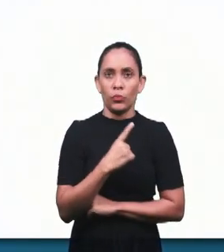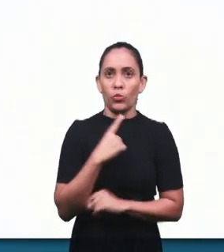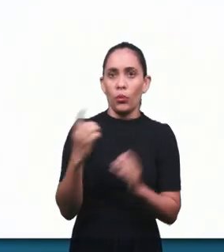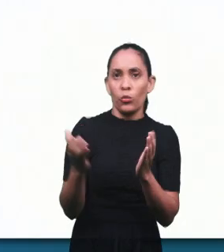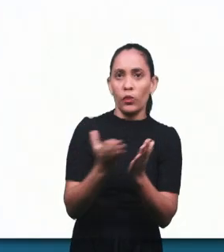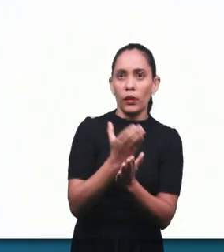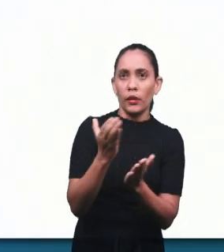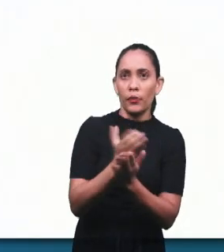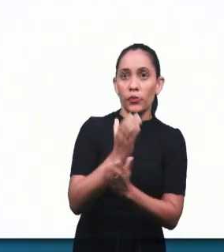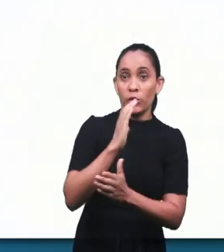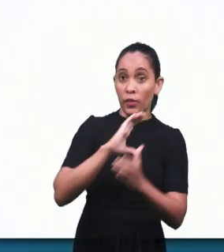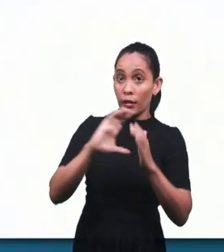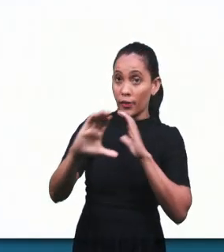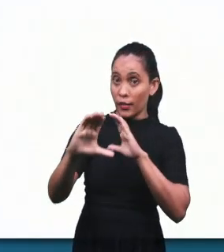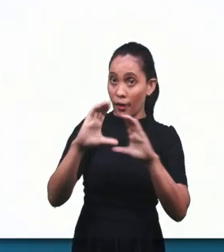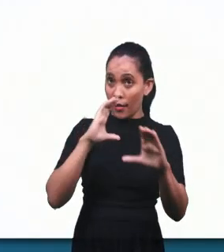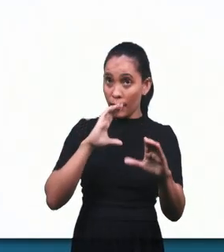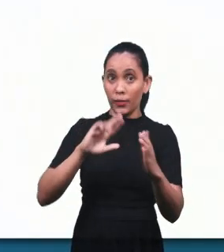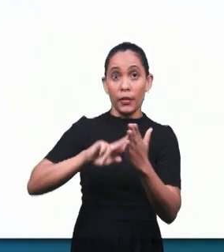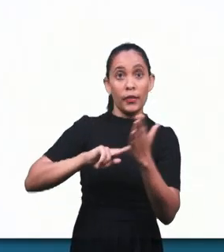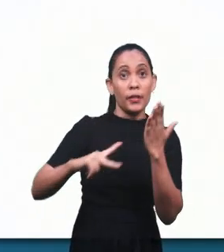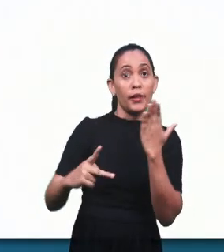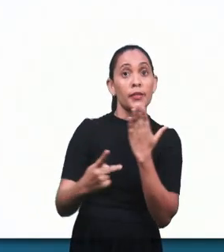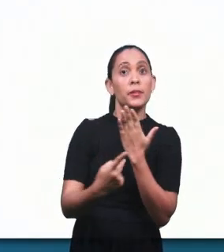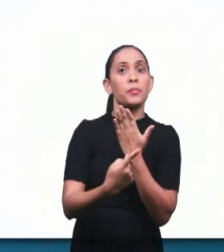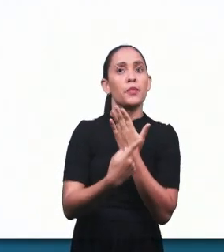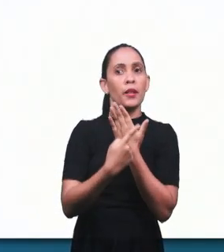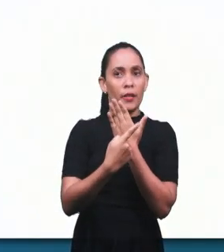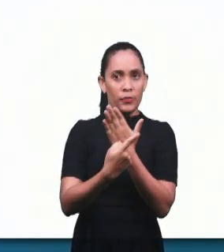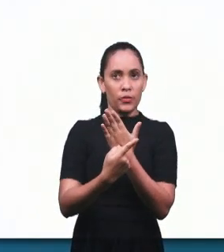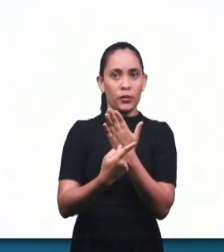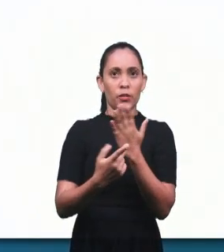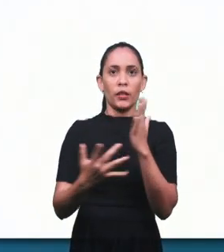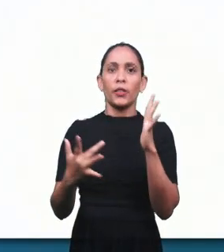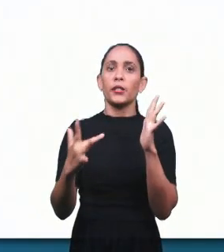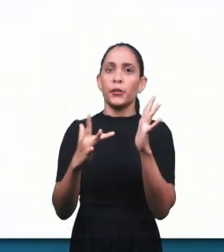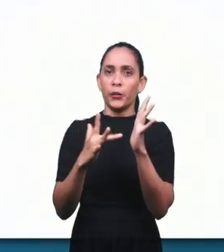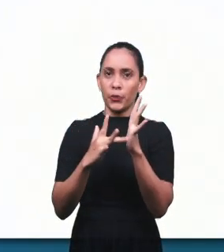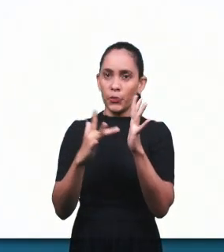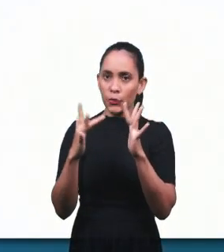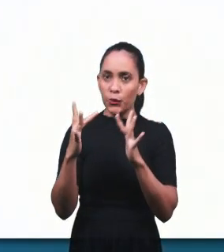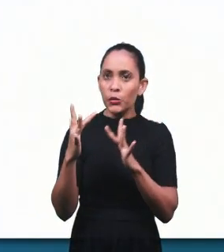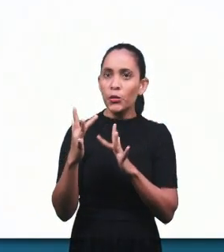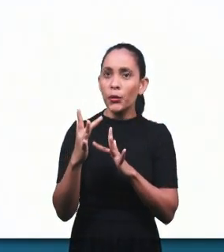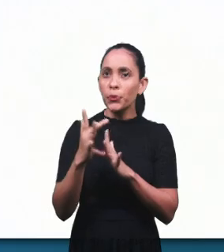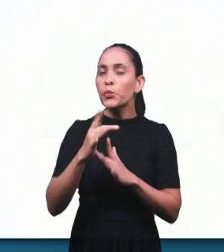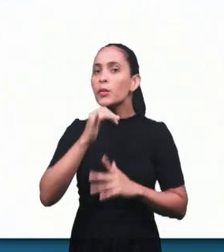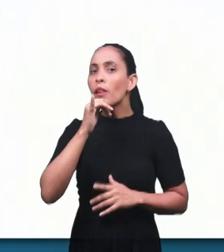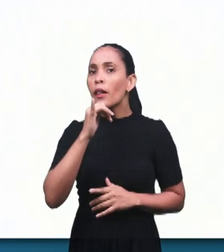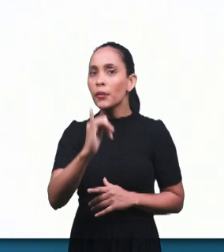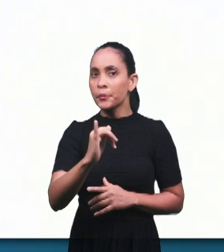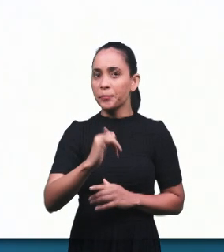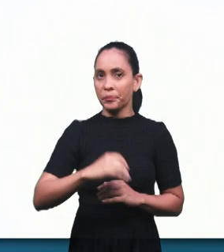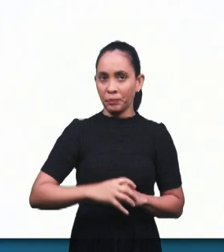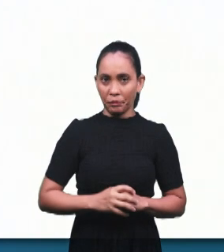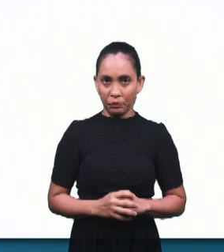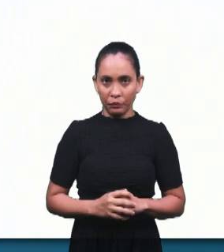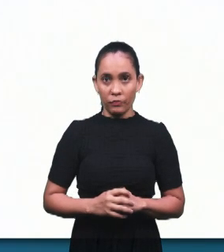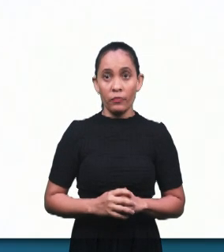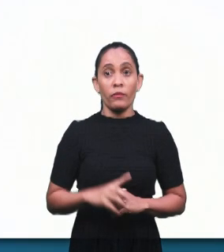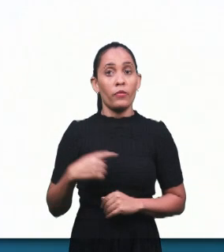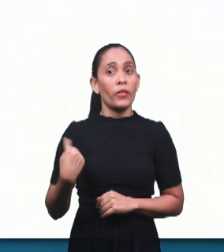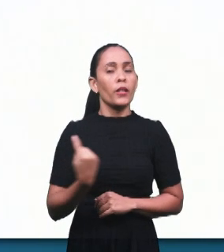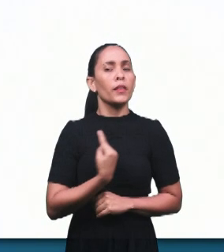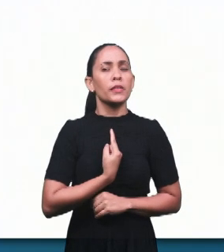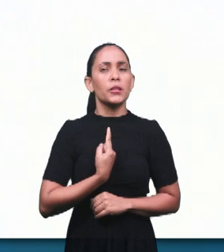livro de Cantares e as parábolas ditadas ou ditas pelo Senhor Jesus. O que nós fizemos nesse